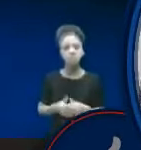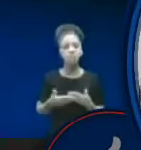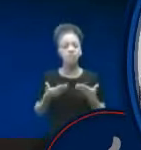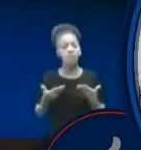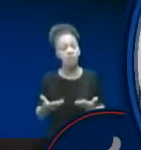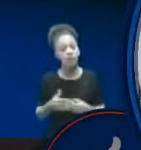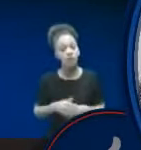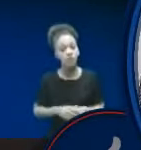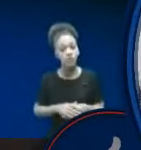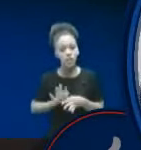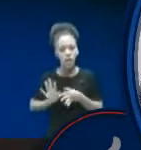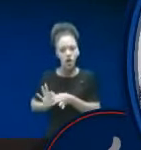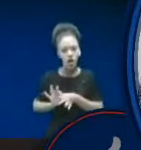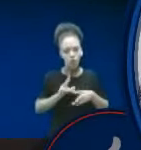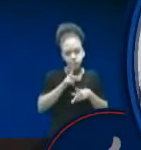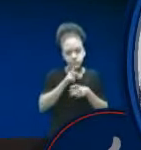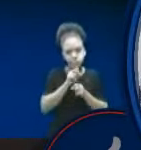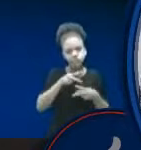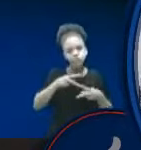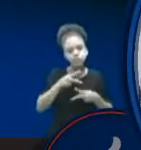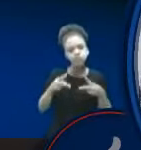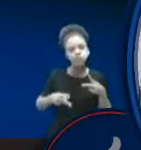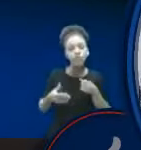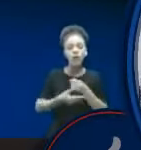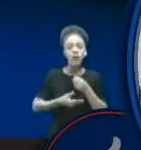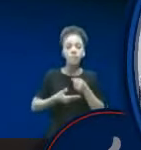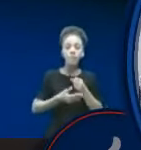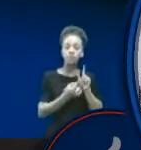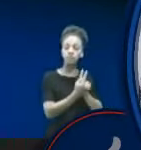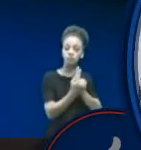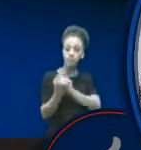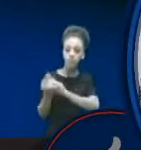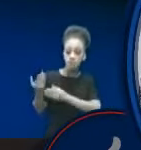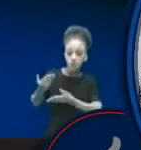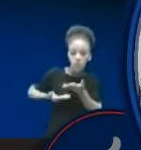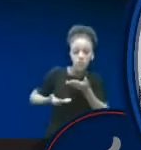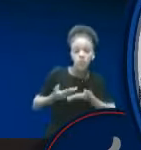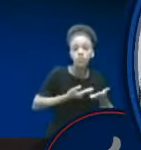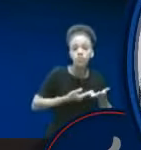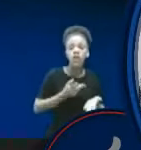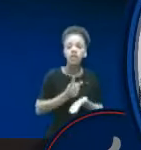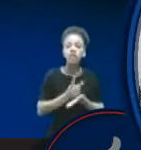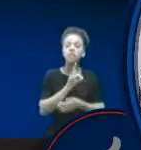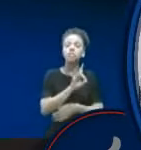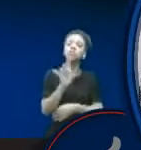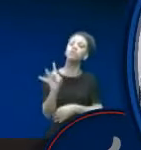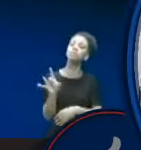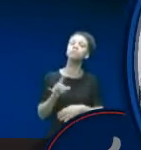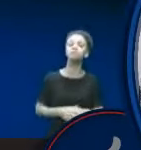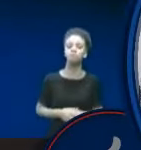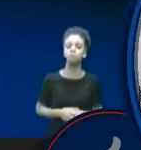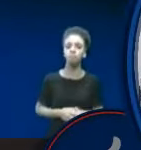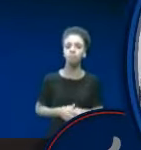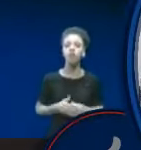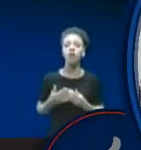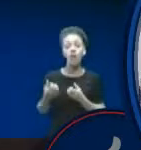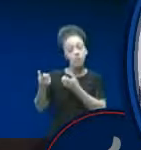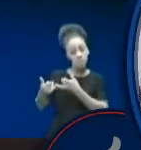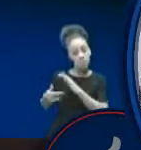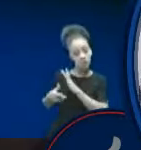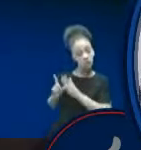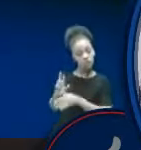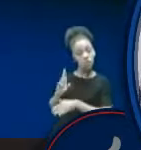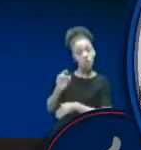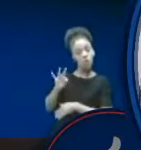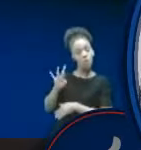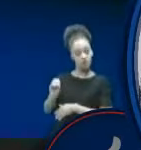uma grande fortaleza da Via é a nossa base de clientes e o relacionamento que mantemos com cada um deles. Como disse o Roberto,